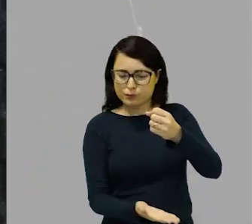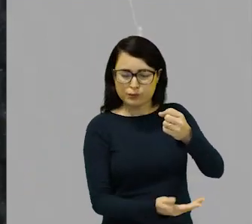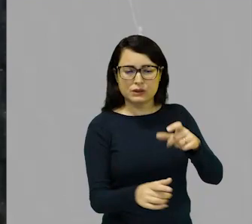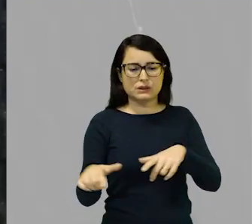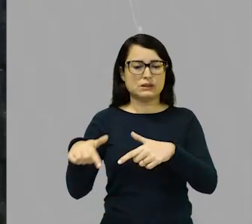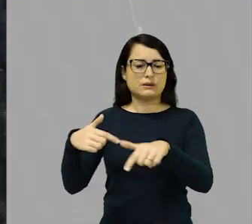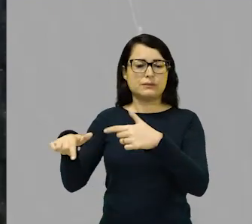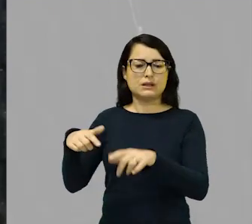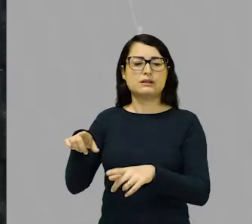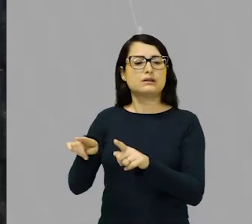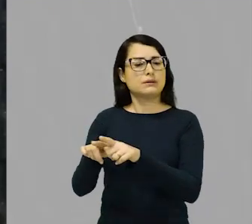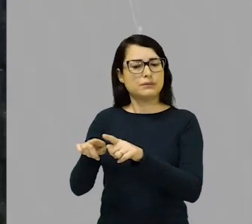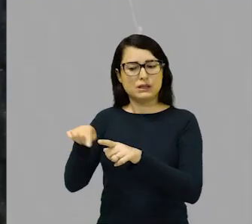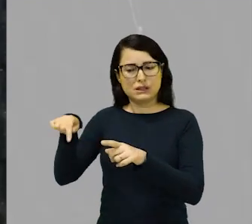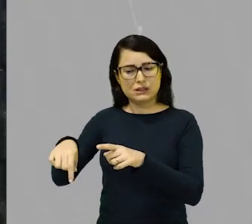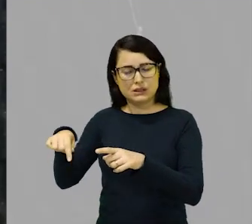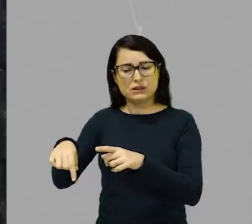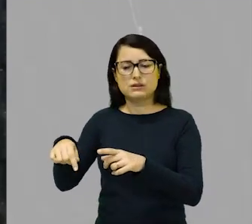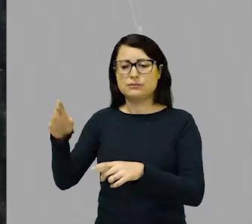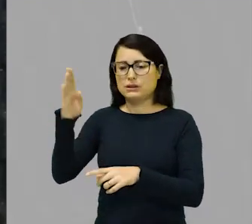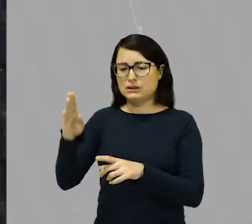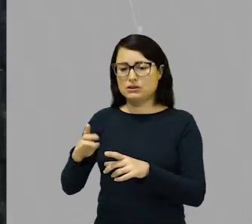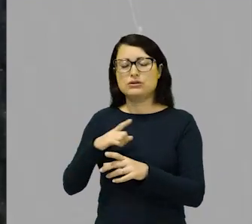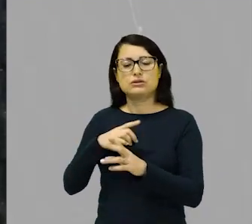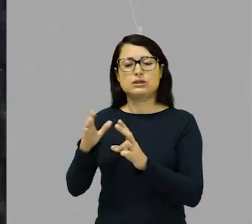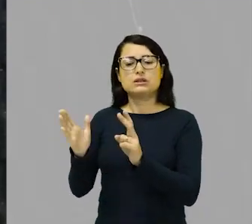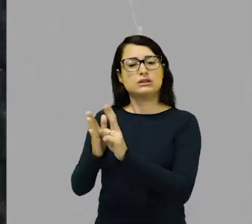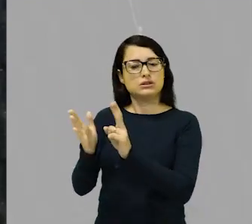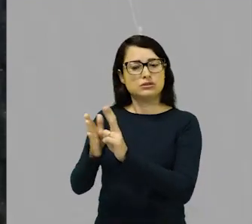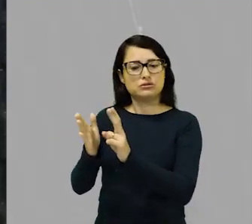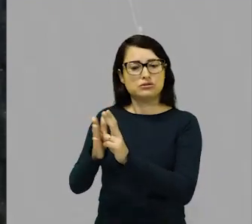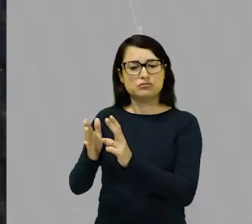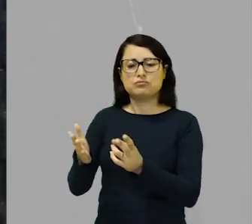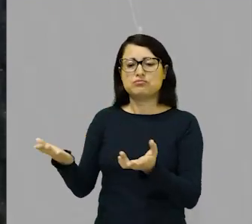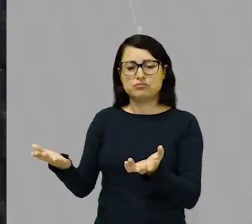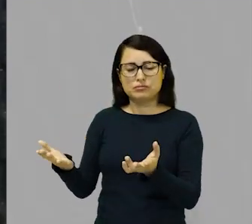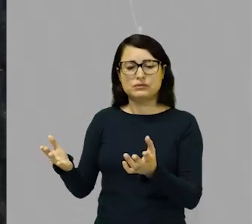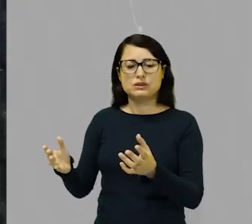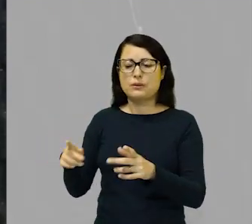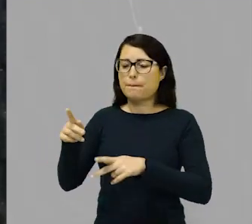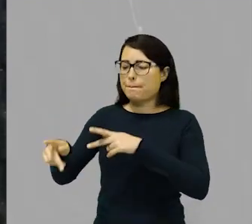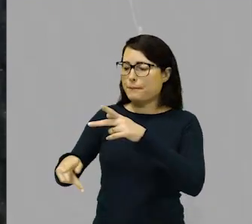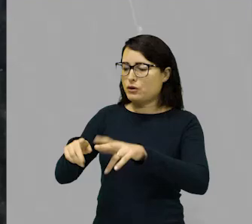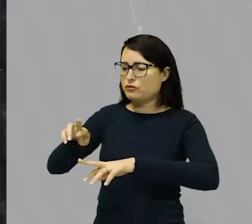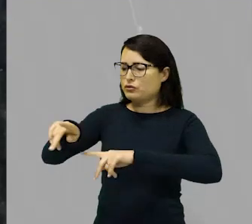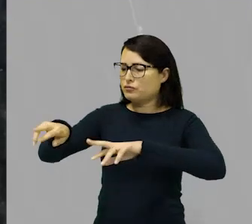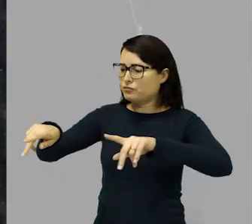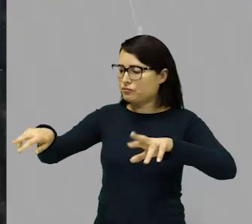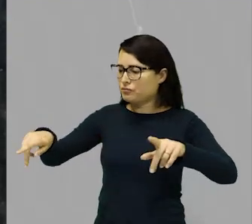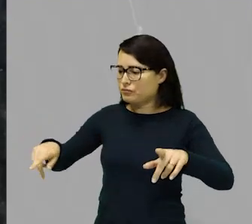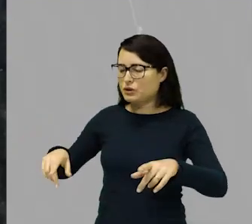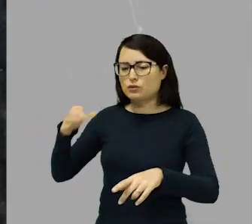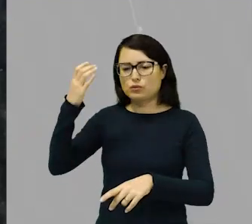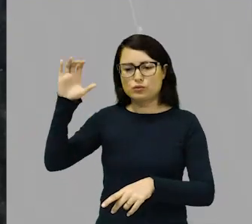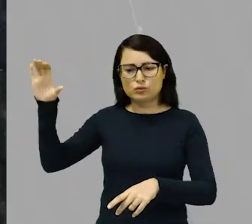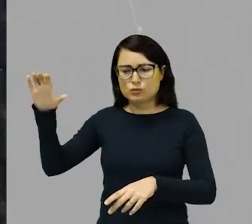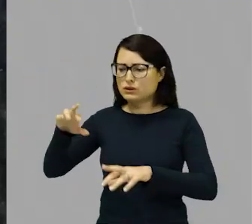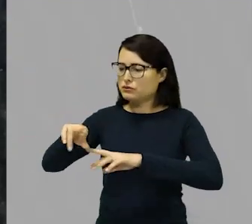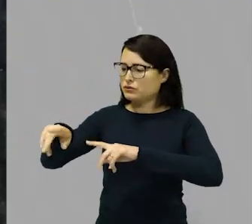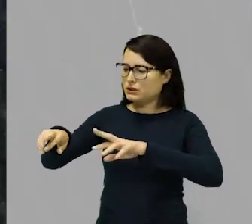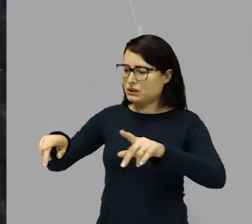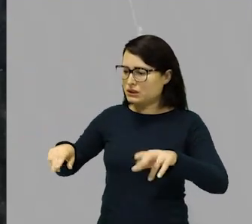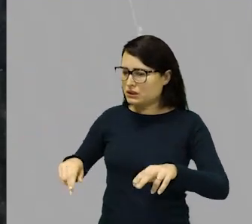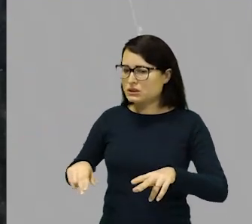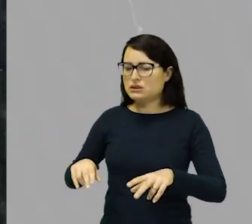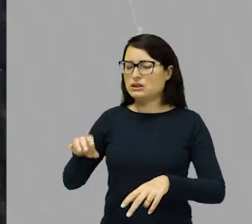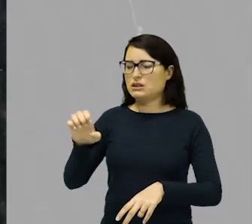também vários índios. Então, nessa relação entre povos diferentes, culturas diferentes,